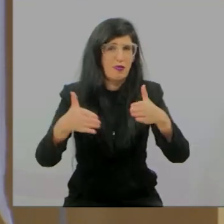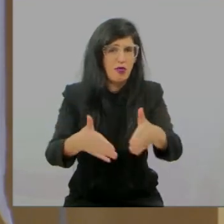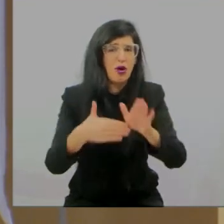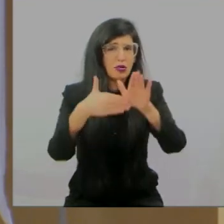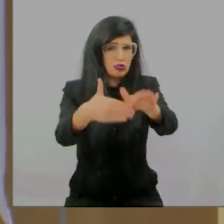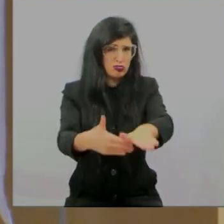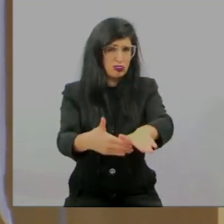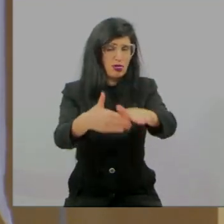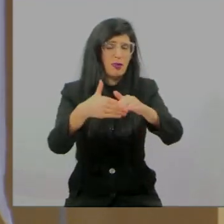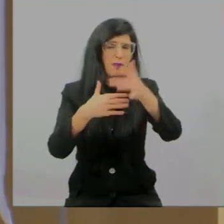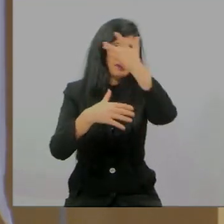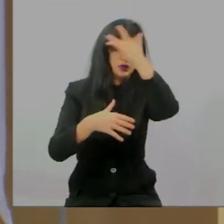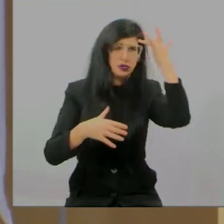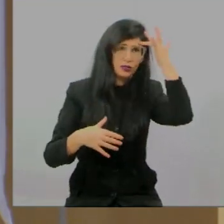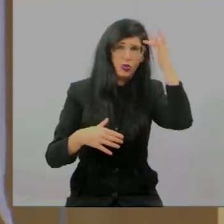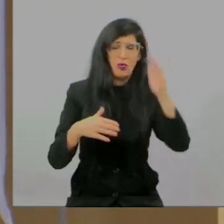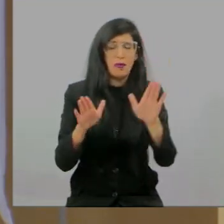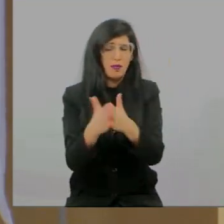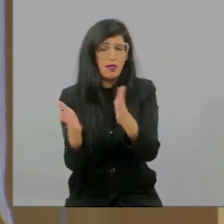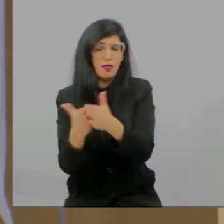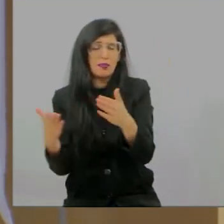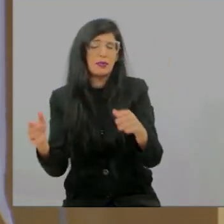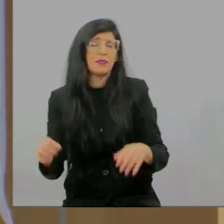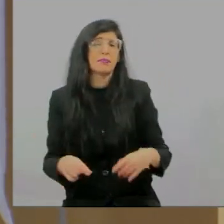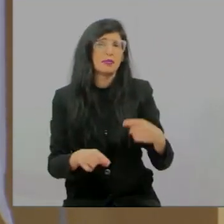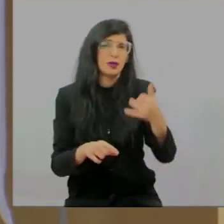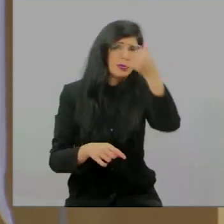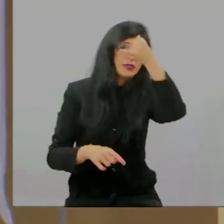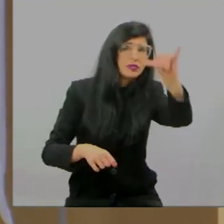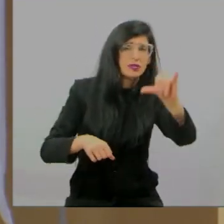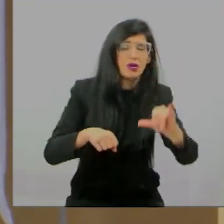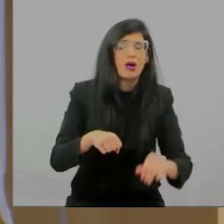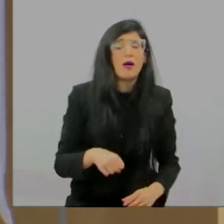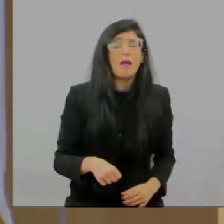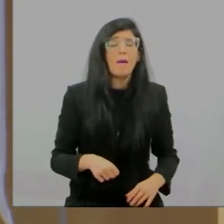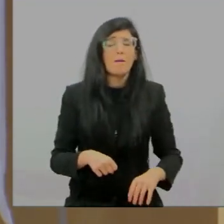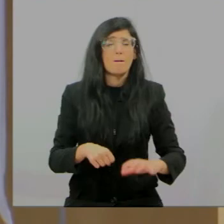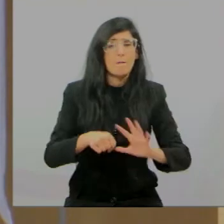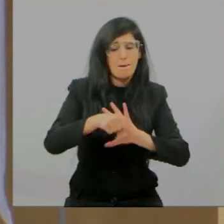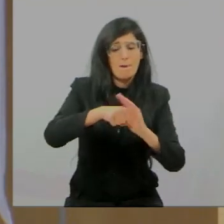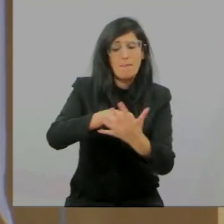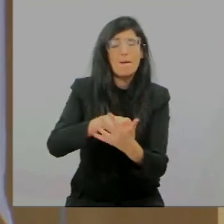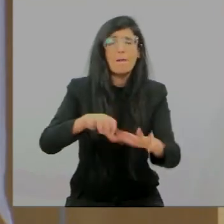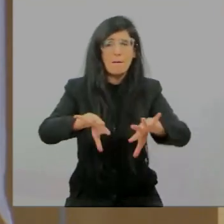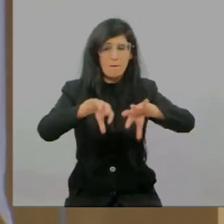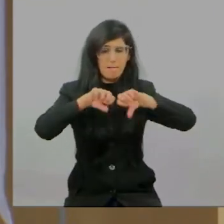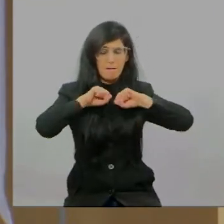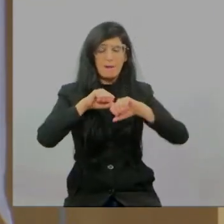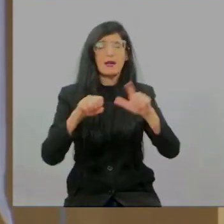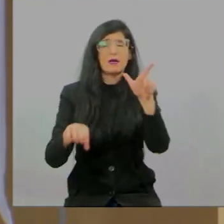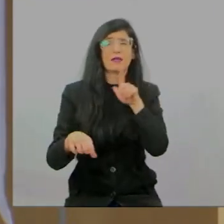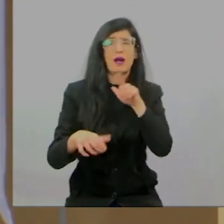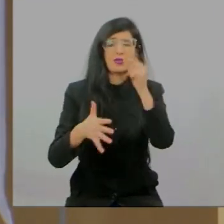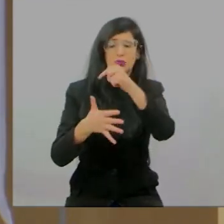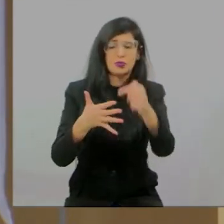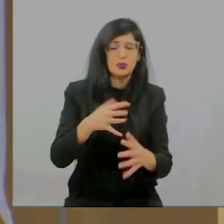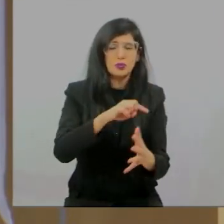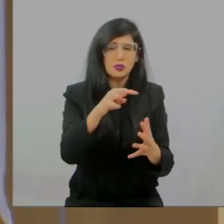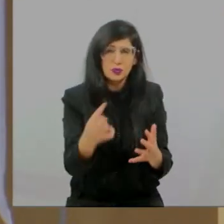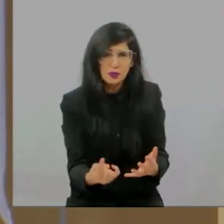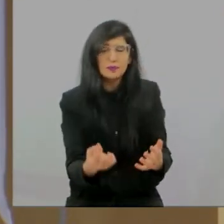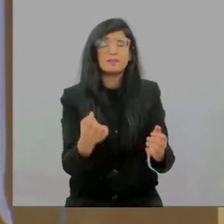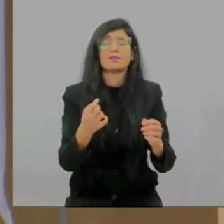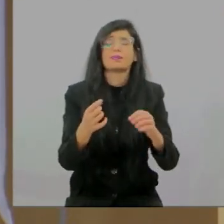causa do Covid, e também sem ser o Covid, já vi várias ações sociais, aí tem a Família Segura, que une os serviços para